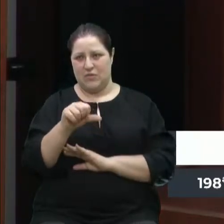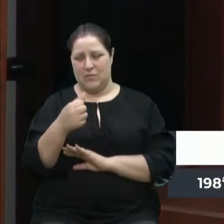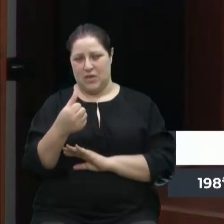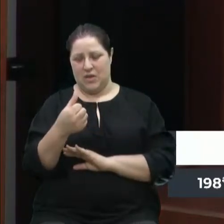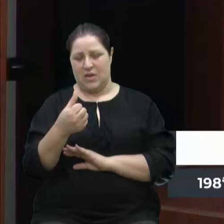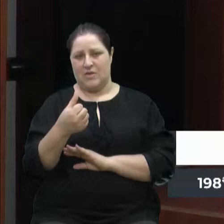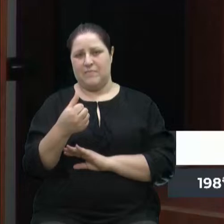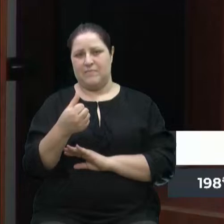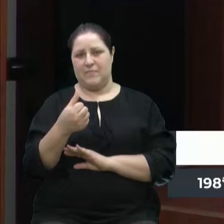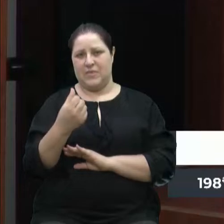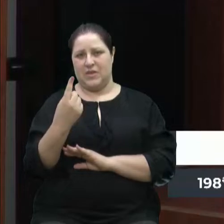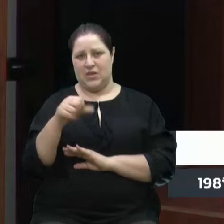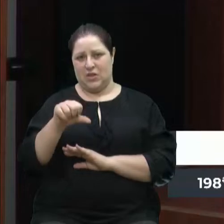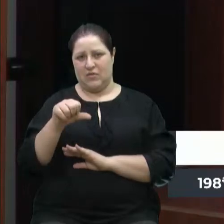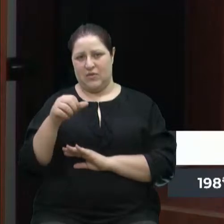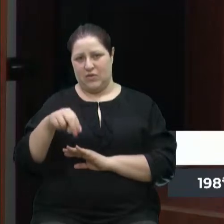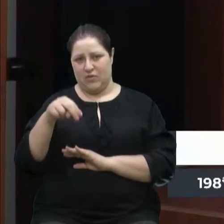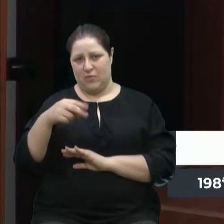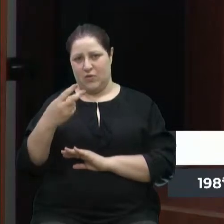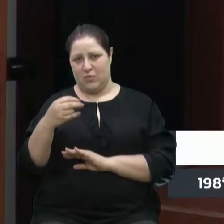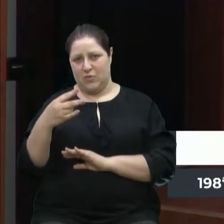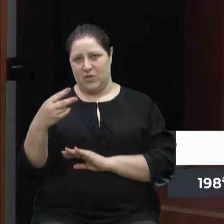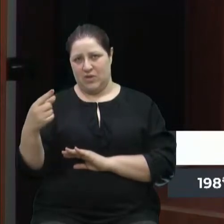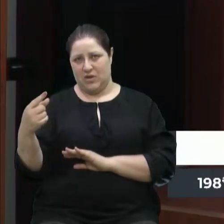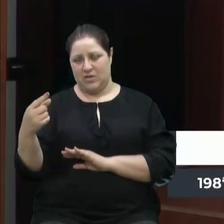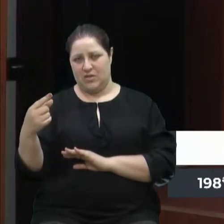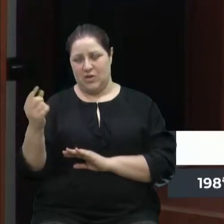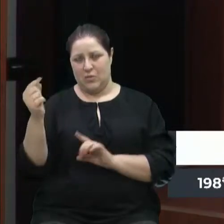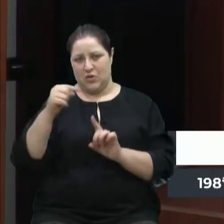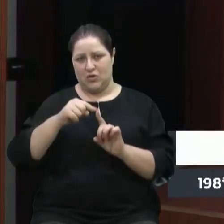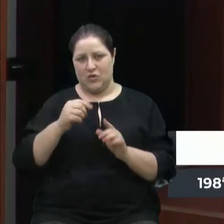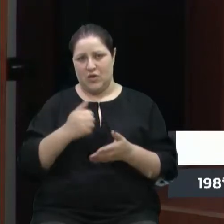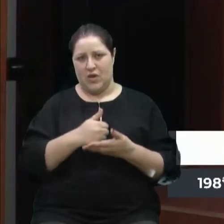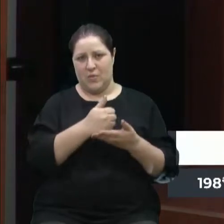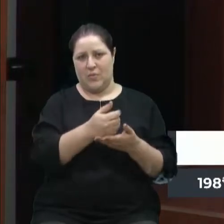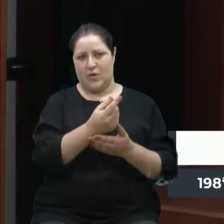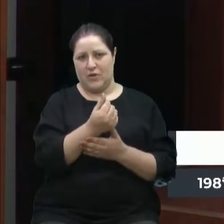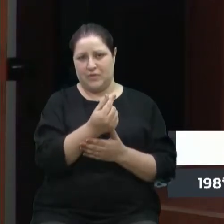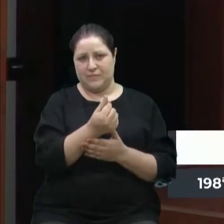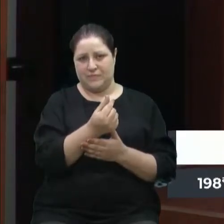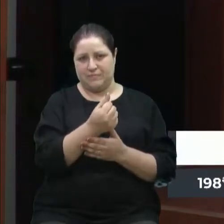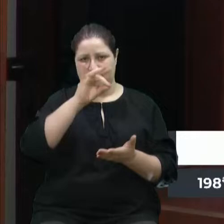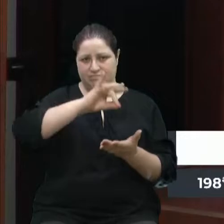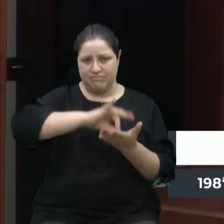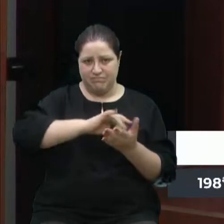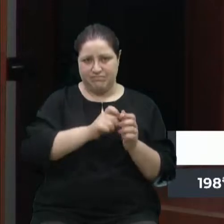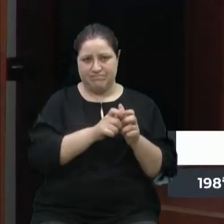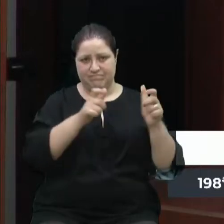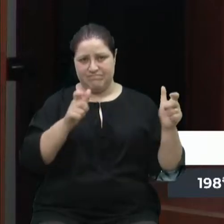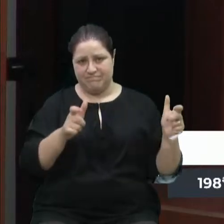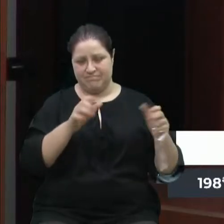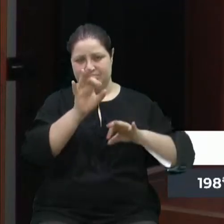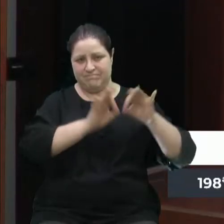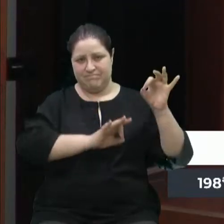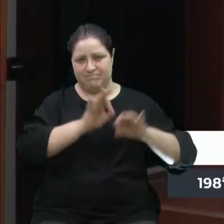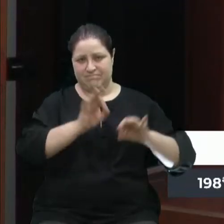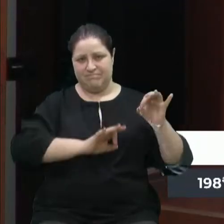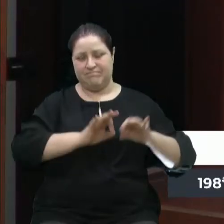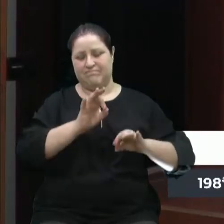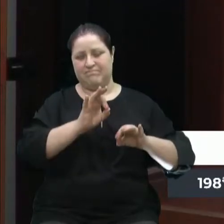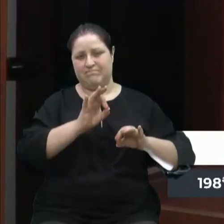de novembro de 2013, que tem por finalidade prestar apoio financeiro para a implementação e ou ampliação de programas e